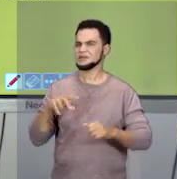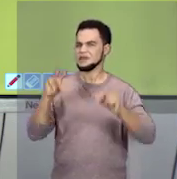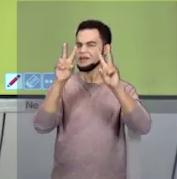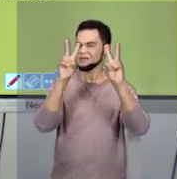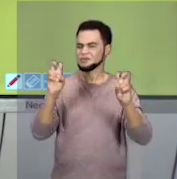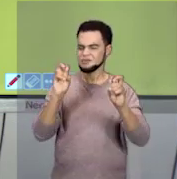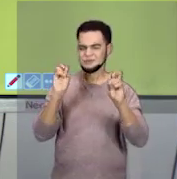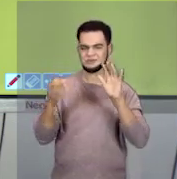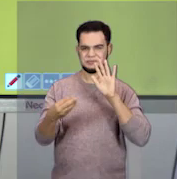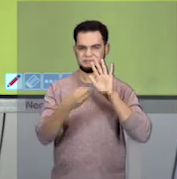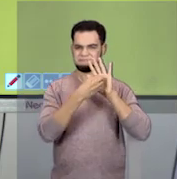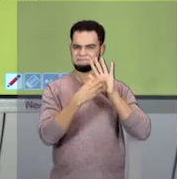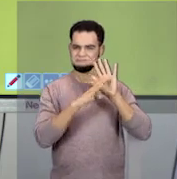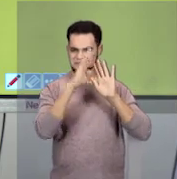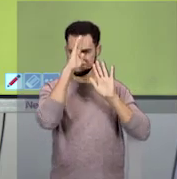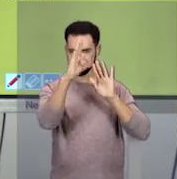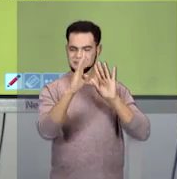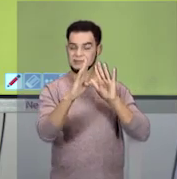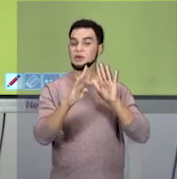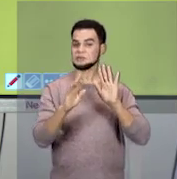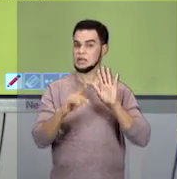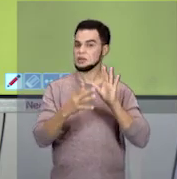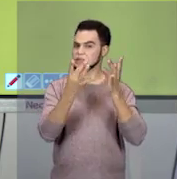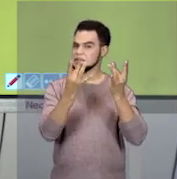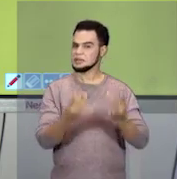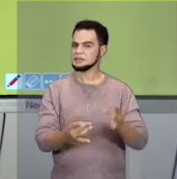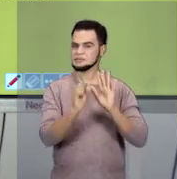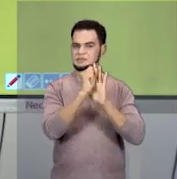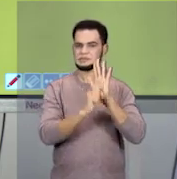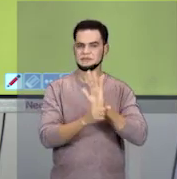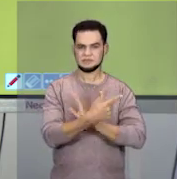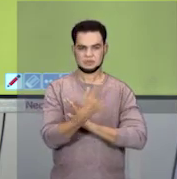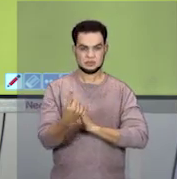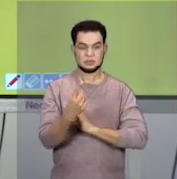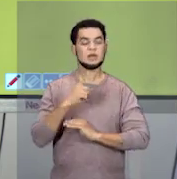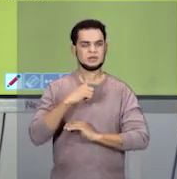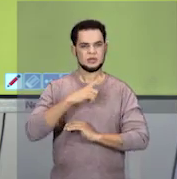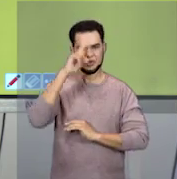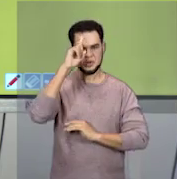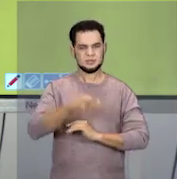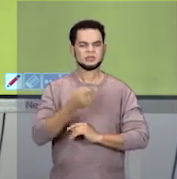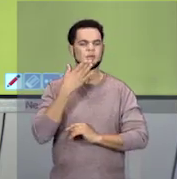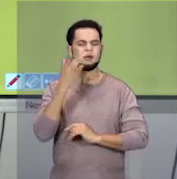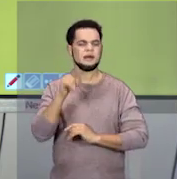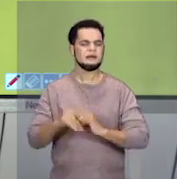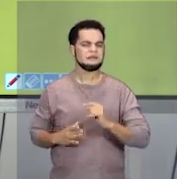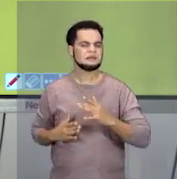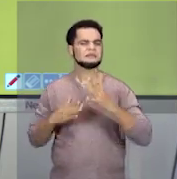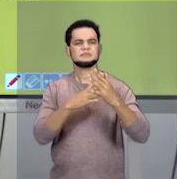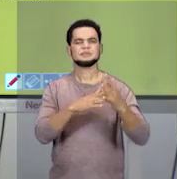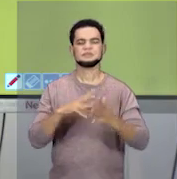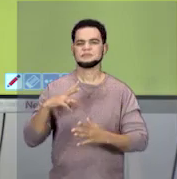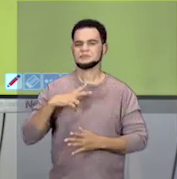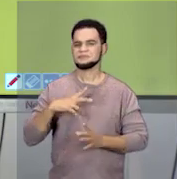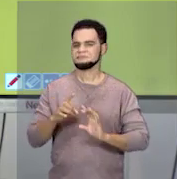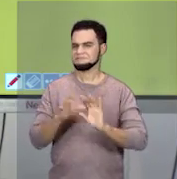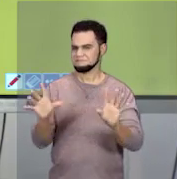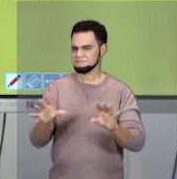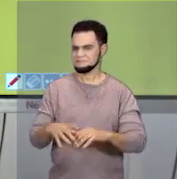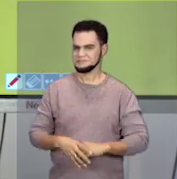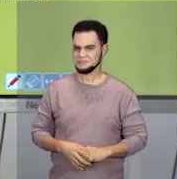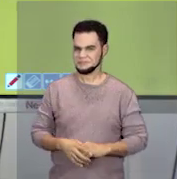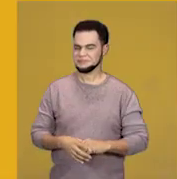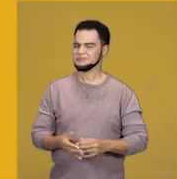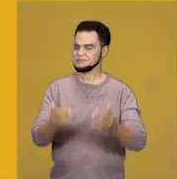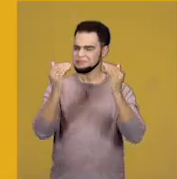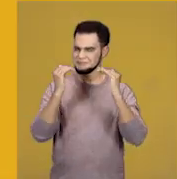uma especificação, que é no século XXI, e que eu tenho o comando, os limites entre o público e o privado. Vamos ver o de